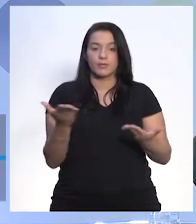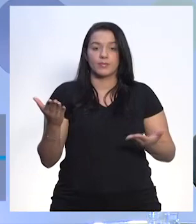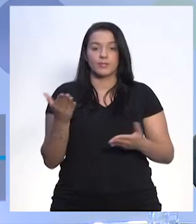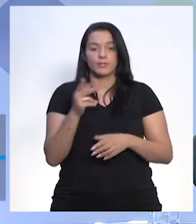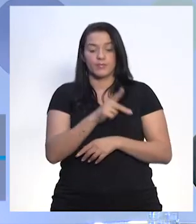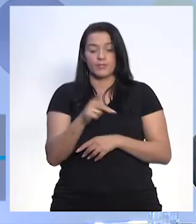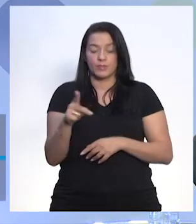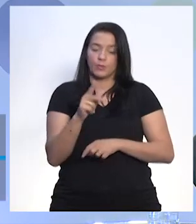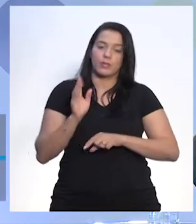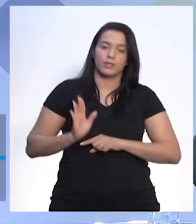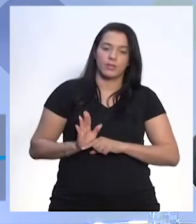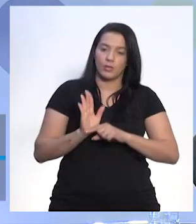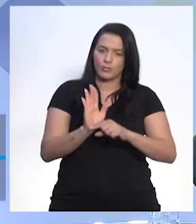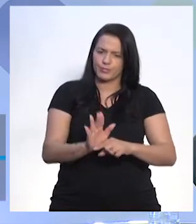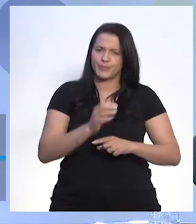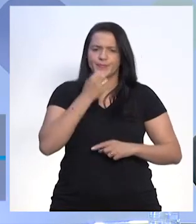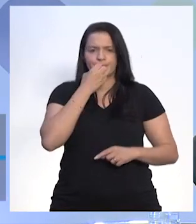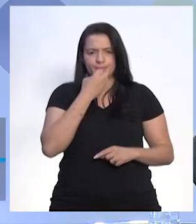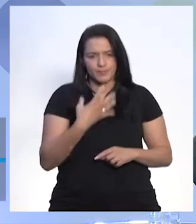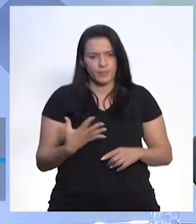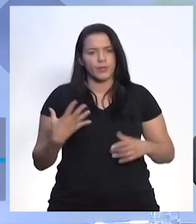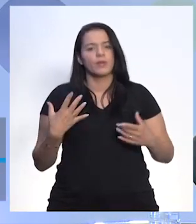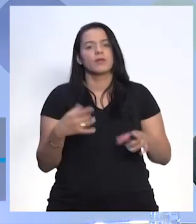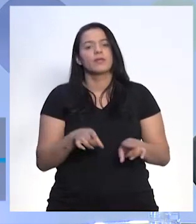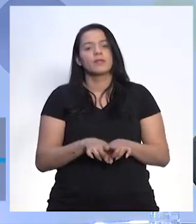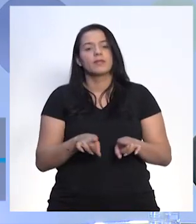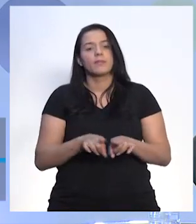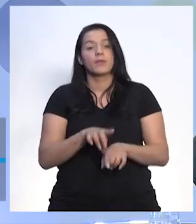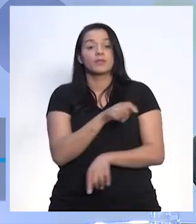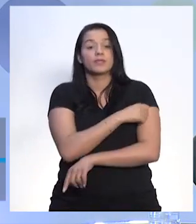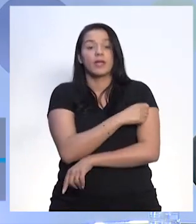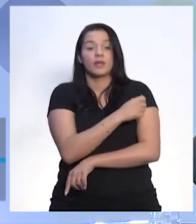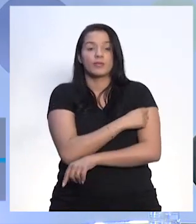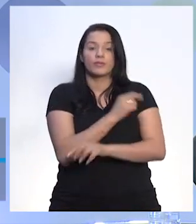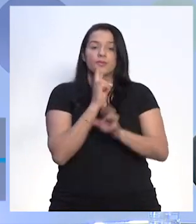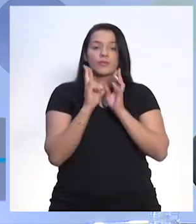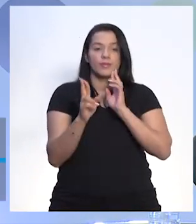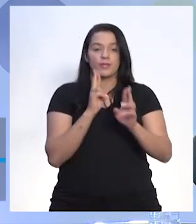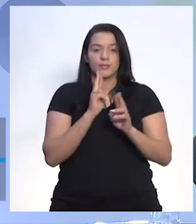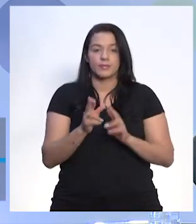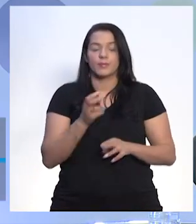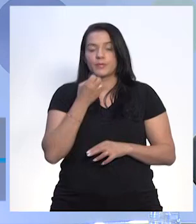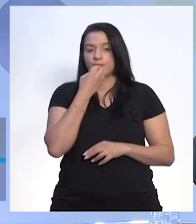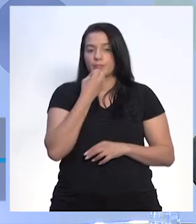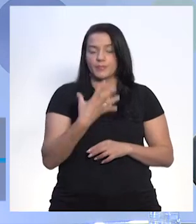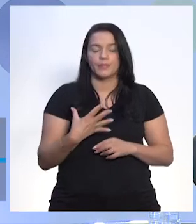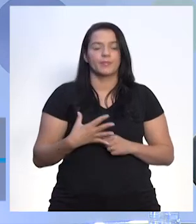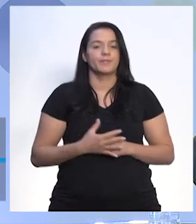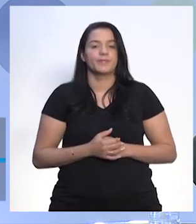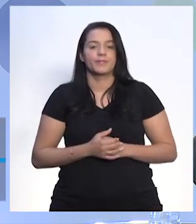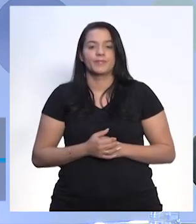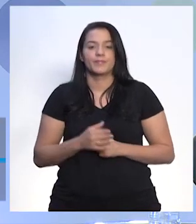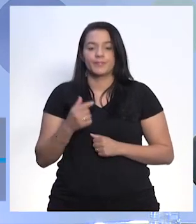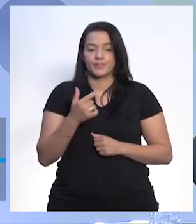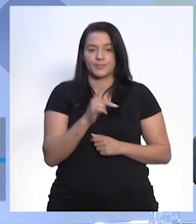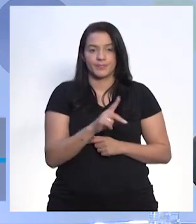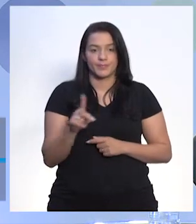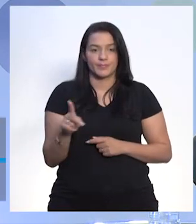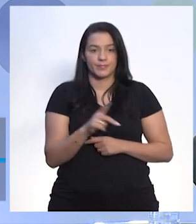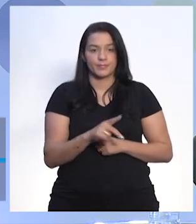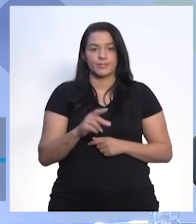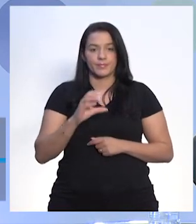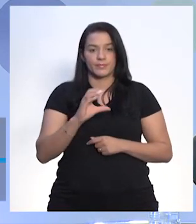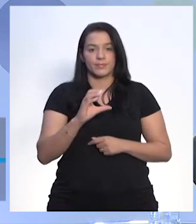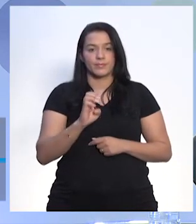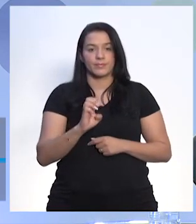Os alunos, principalmente, quando fazem as correções para nós. A professora Cecília colocou assim, ó, essa figura não está